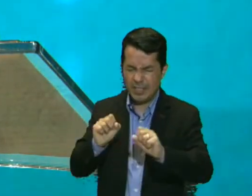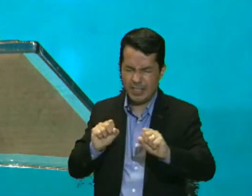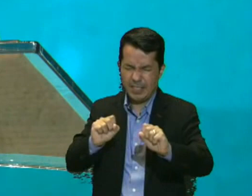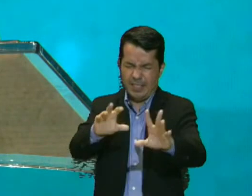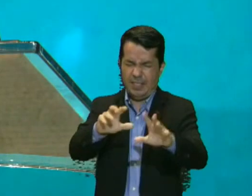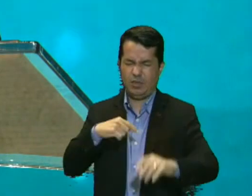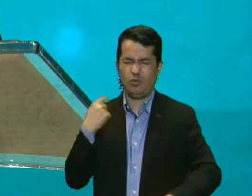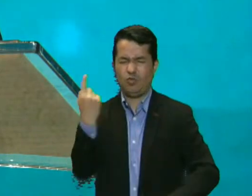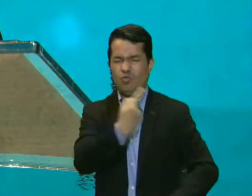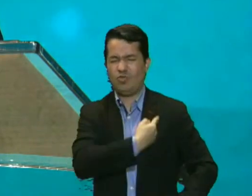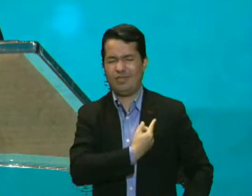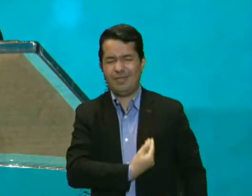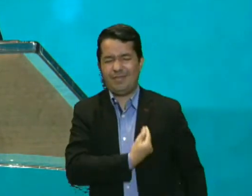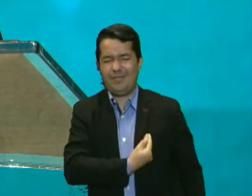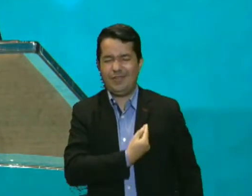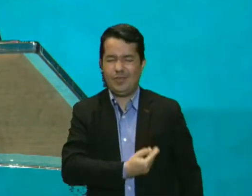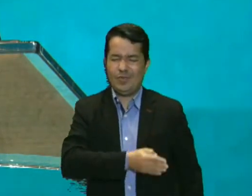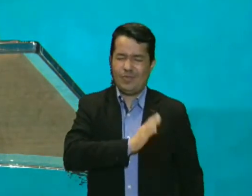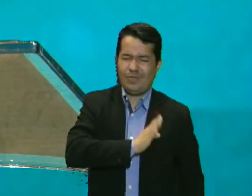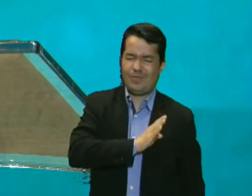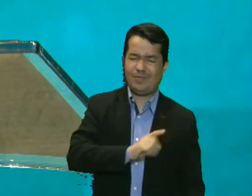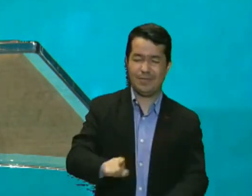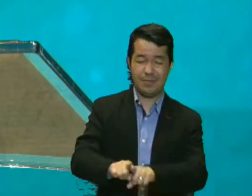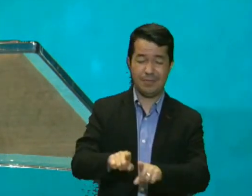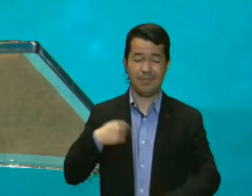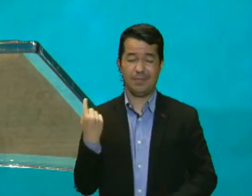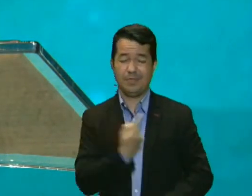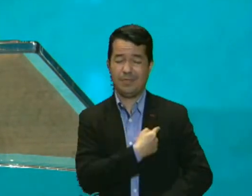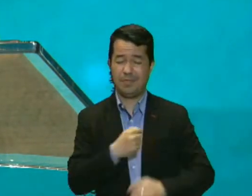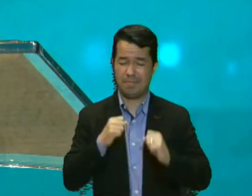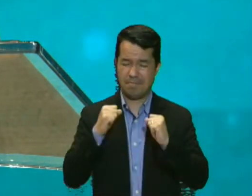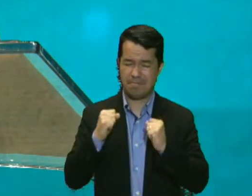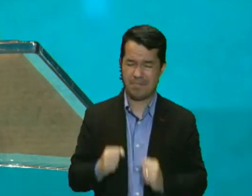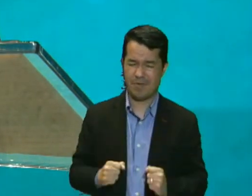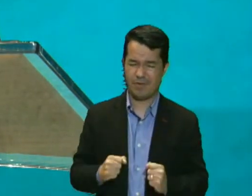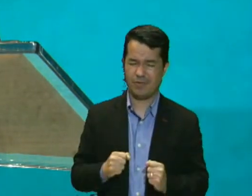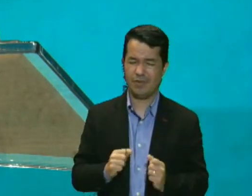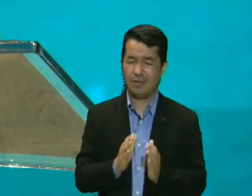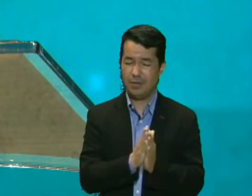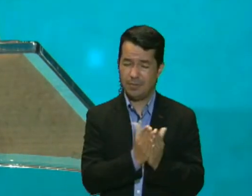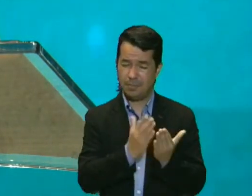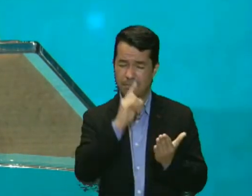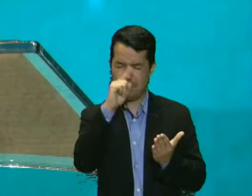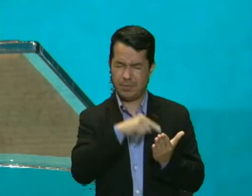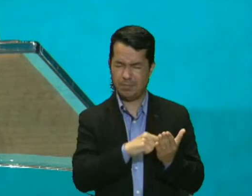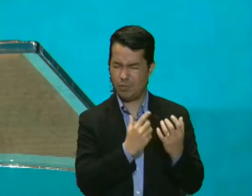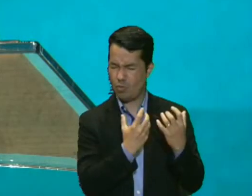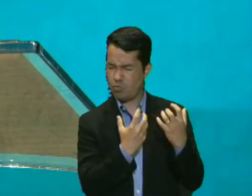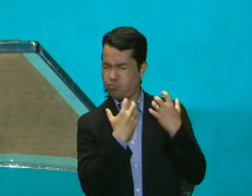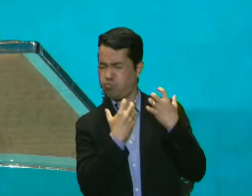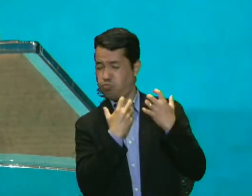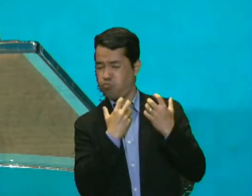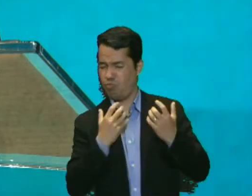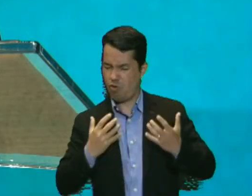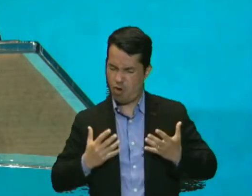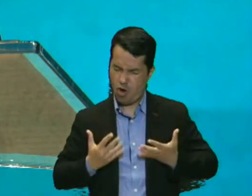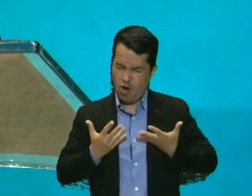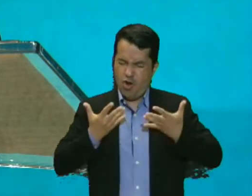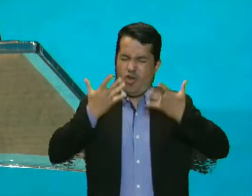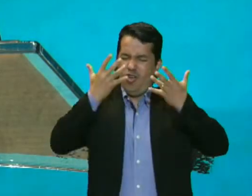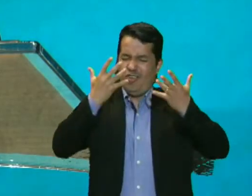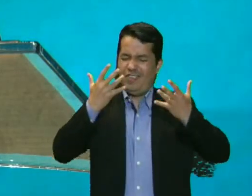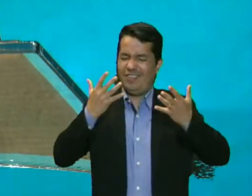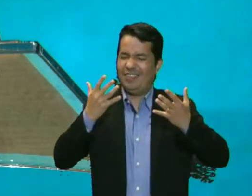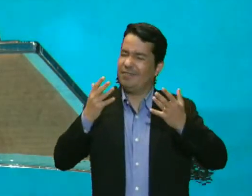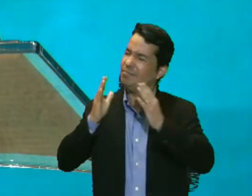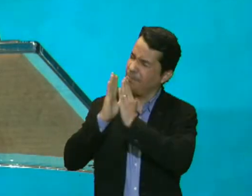coração, nos inspirando e nos motivando a vivermos aquilo que o Senhor tem para nós hoje. Então nos